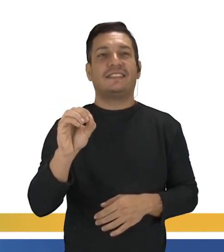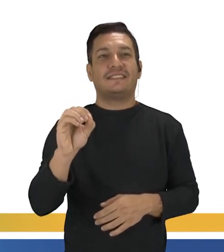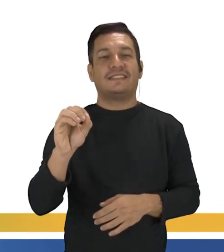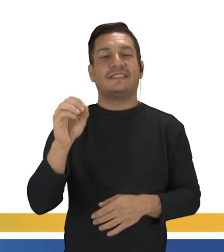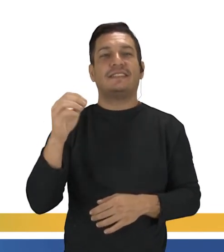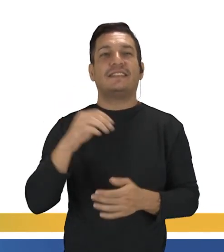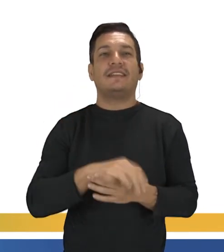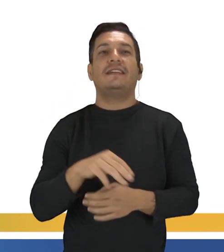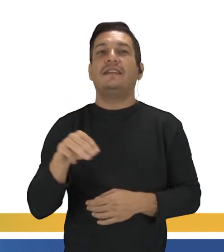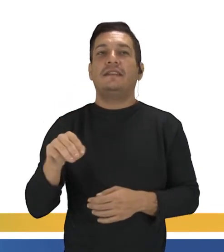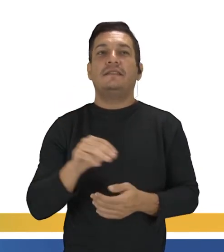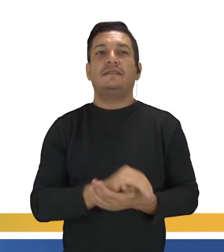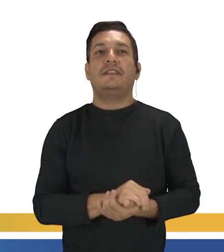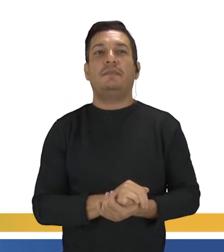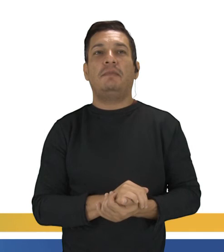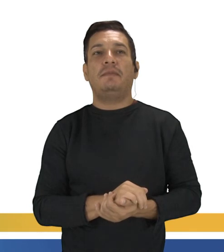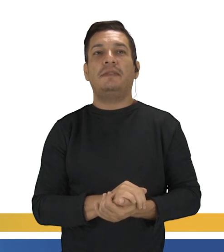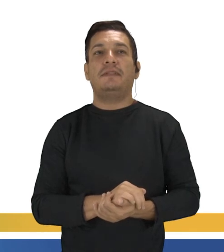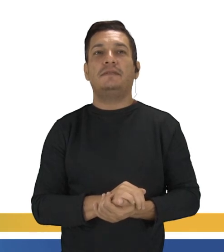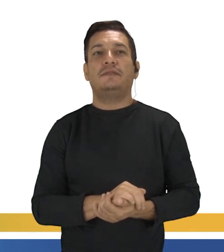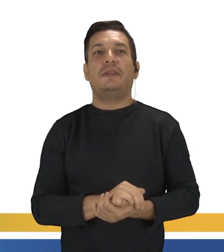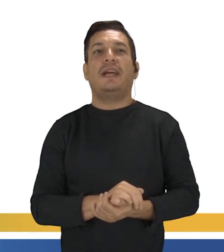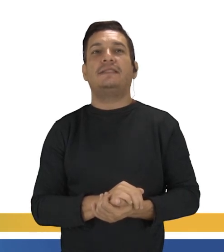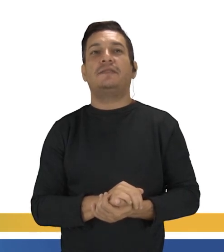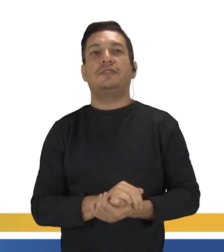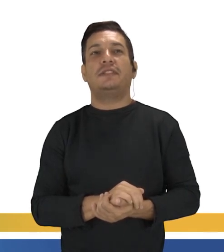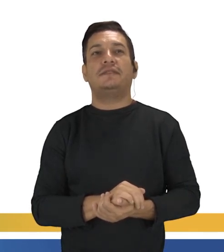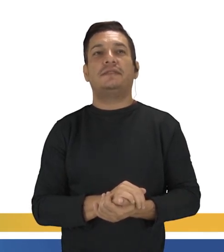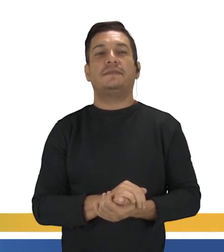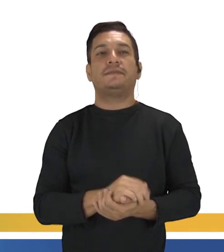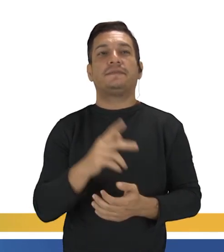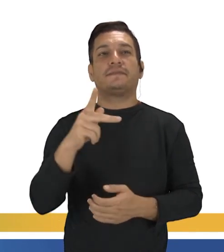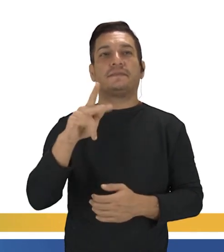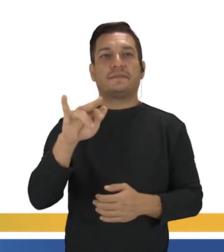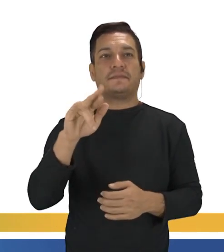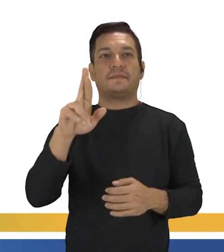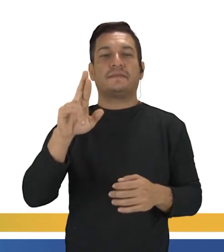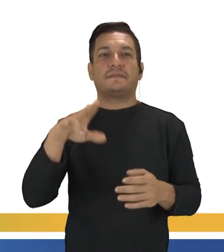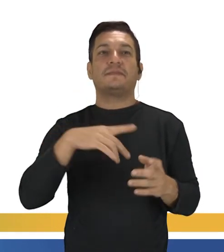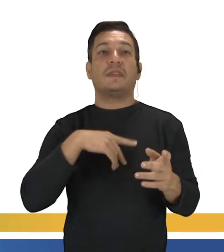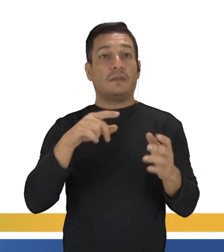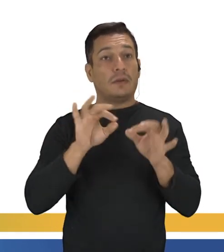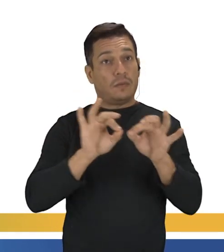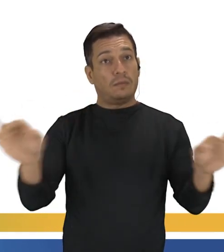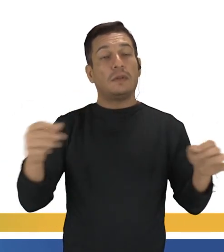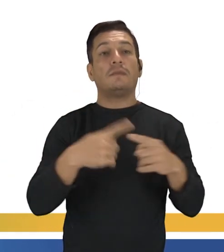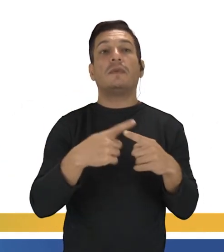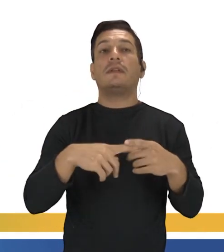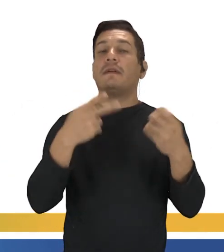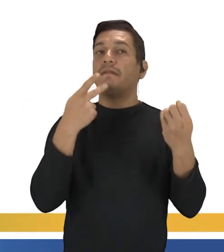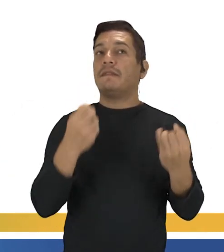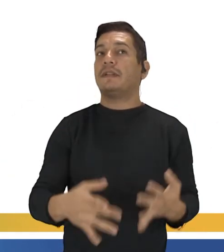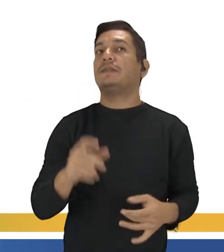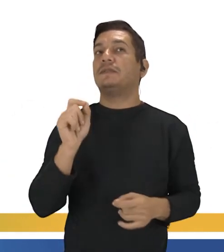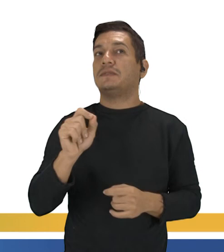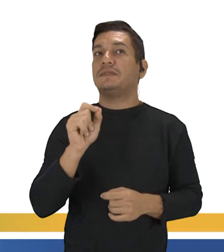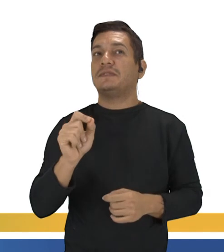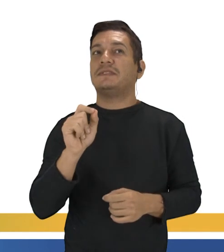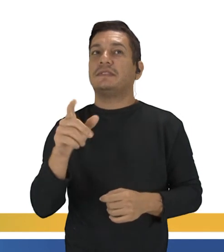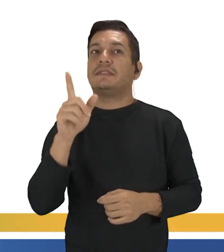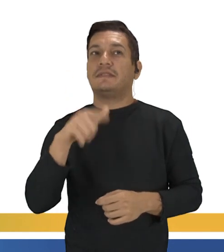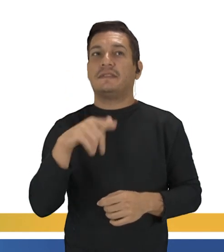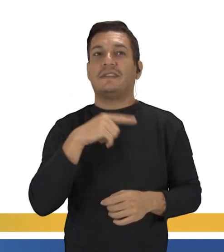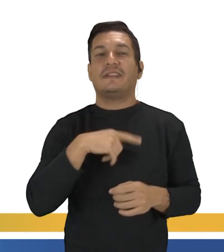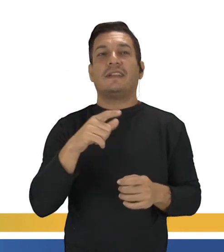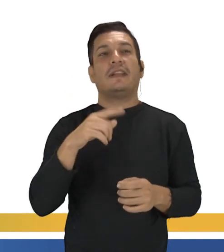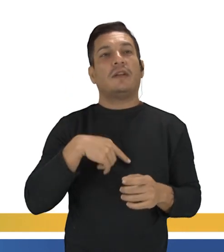39,80 metros. Vamos mais uma vez? O comprimento é 2πr. Eu tenho esse comprimento porque aqui está falando que é 250 metros de comprimento. Por